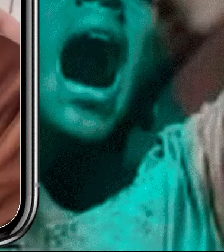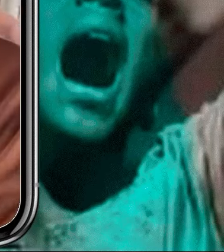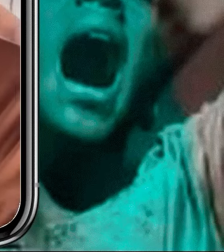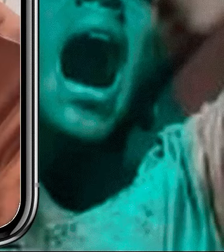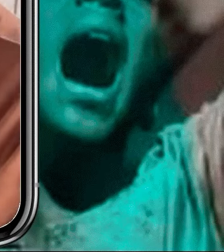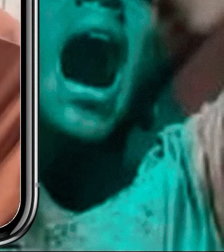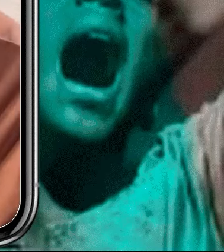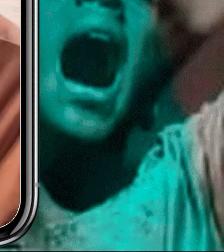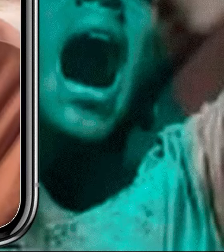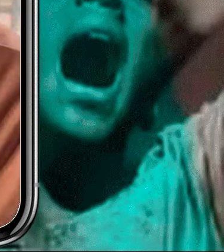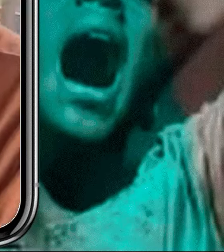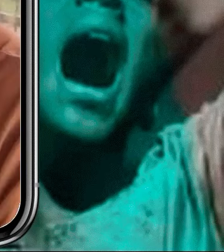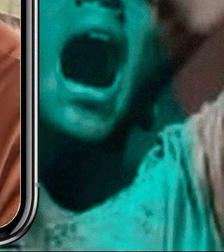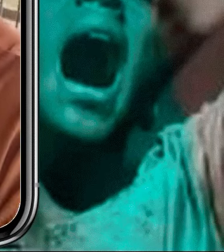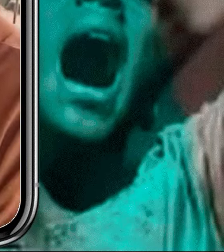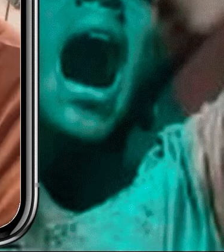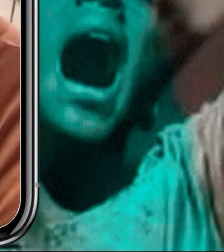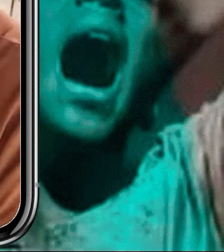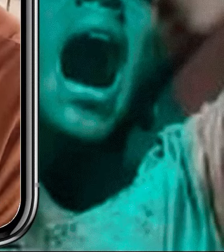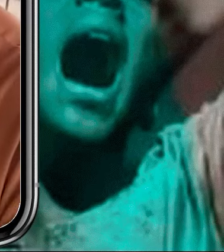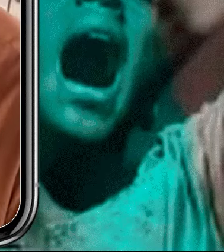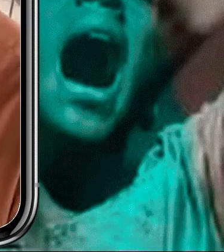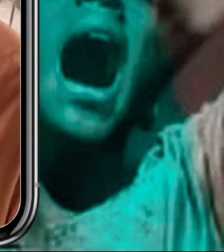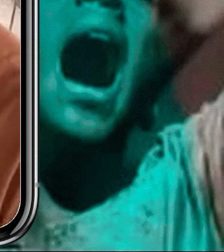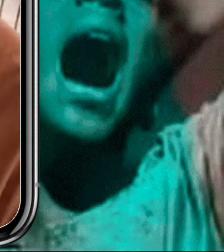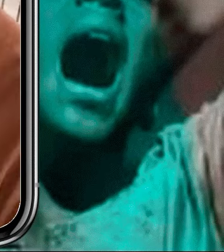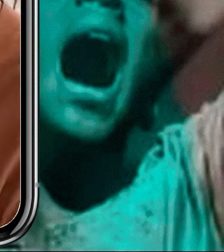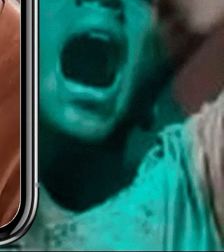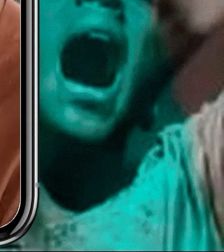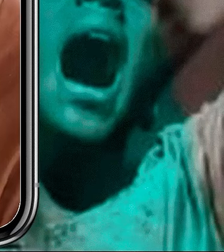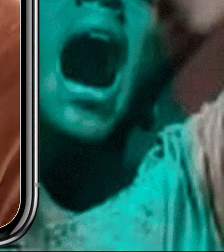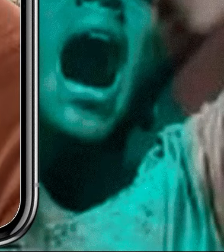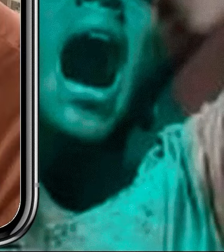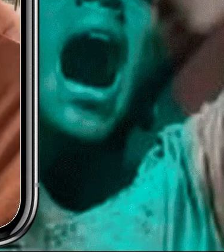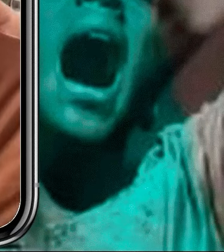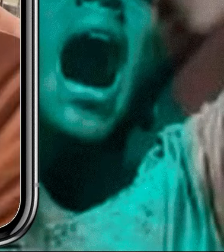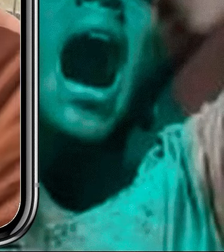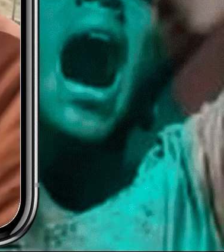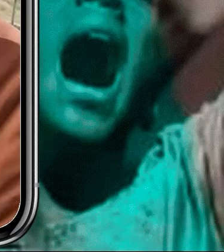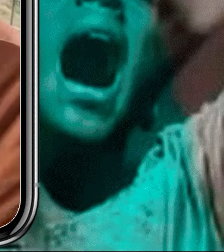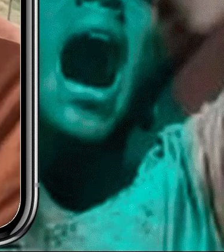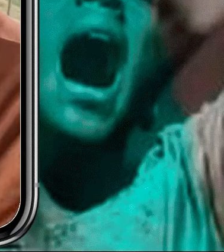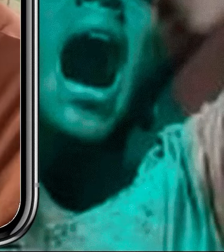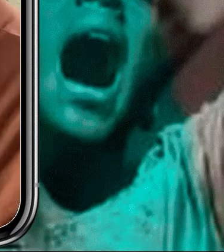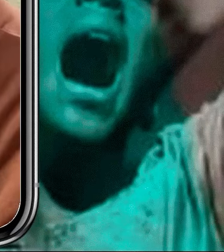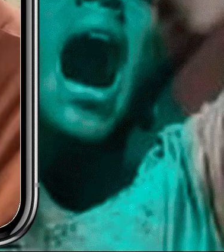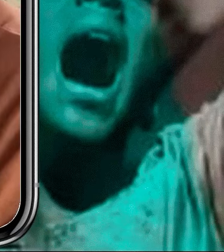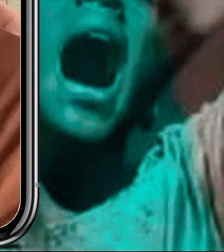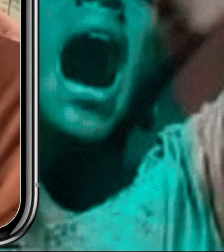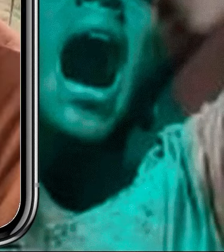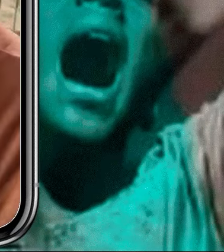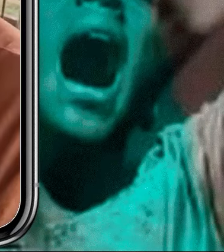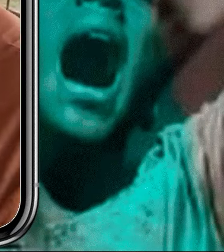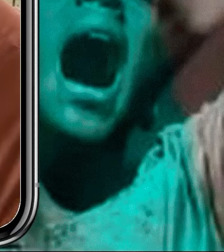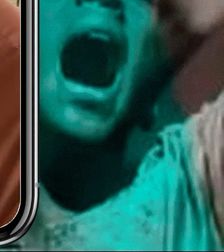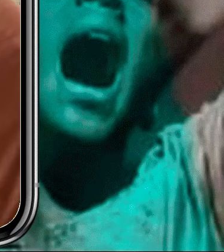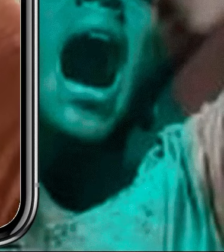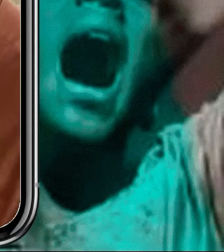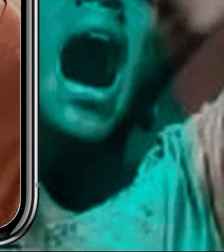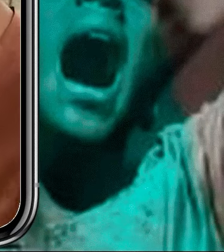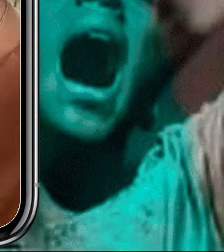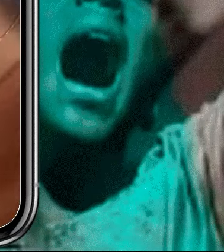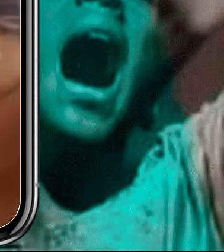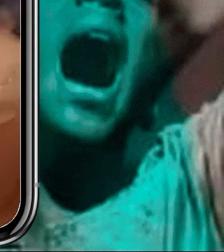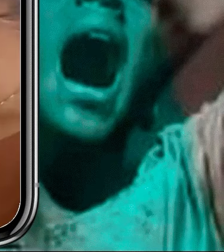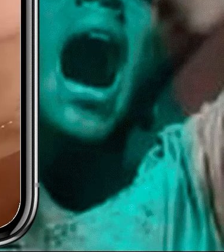nós e você ainda tem o privilégio de visitar uma réplica do túmulo de Jesus Cristo como aquele que tá lá